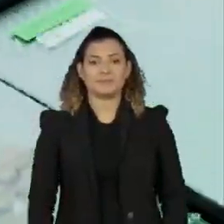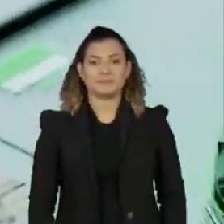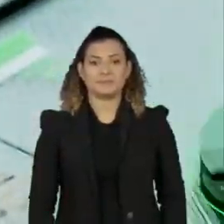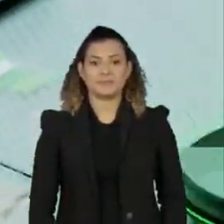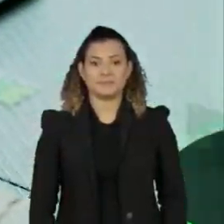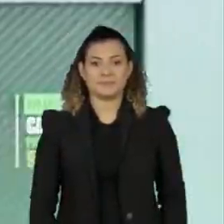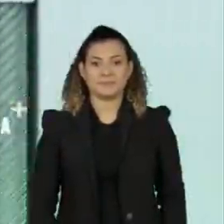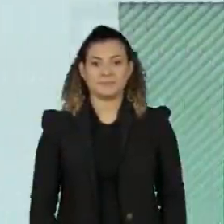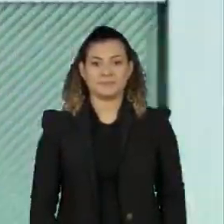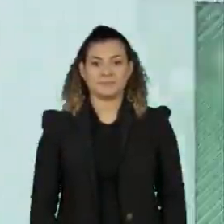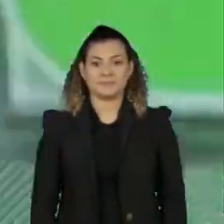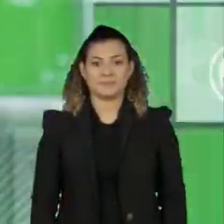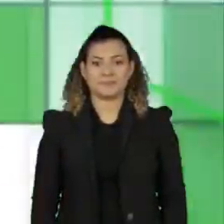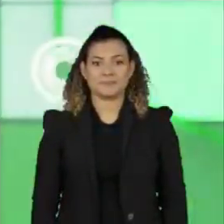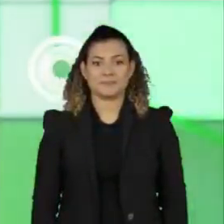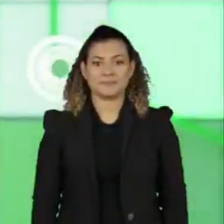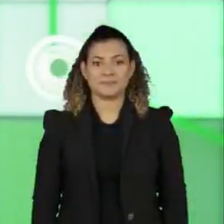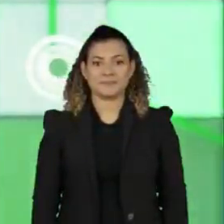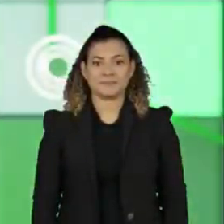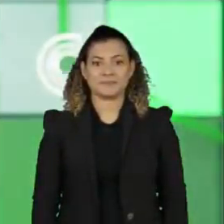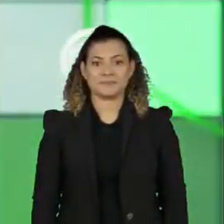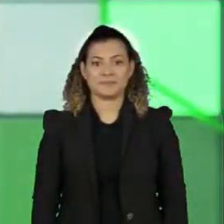E aí